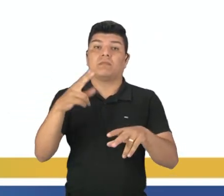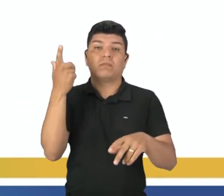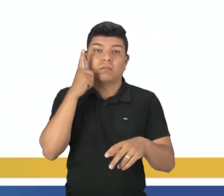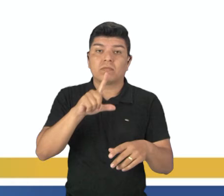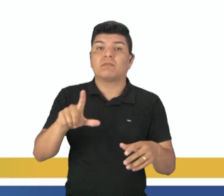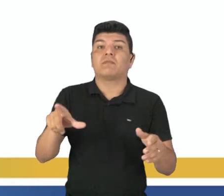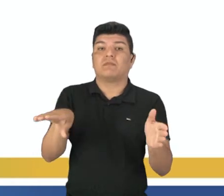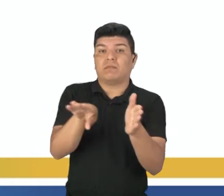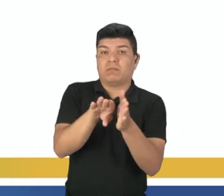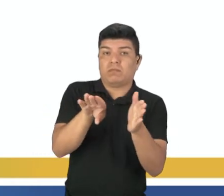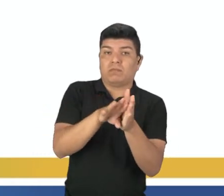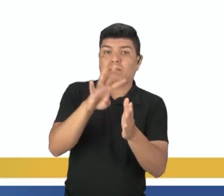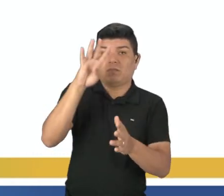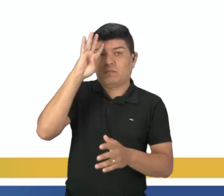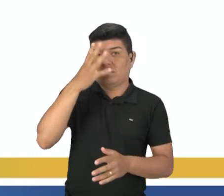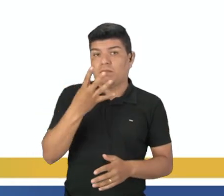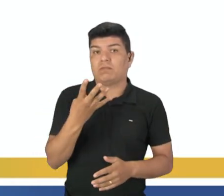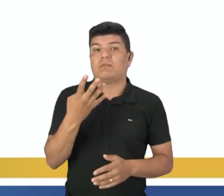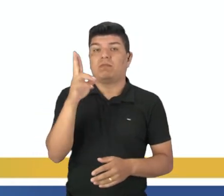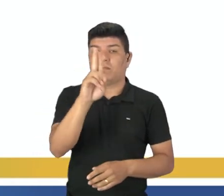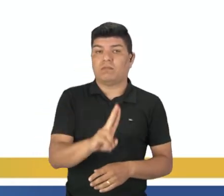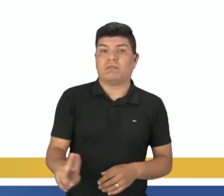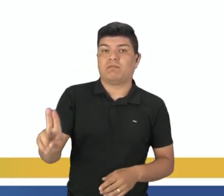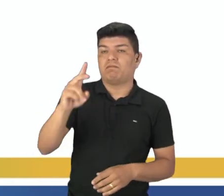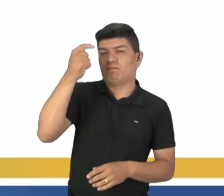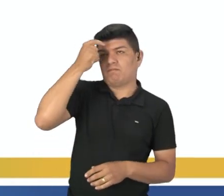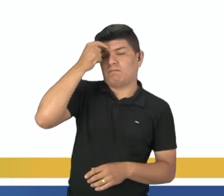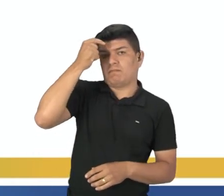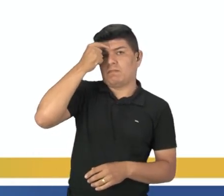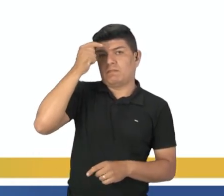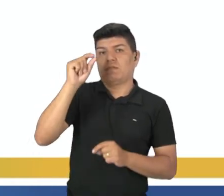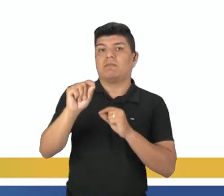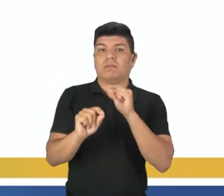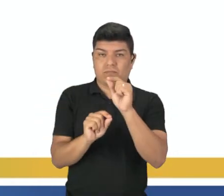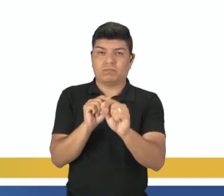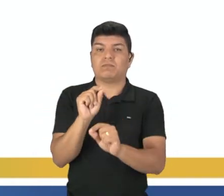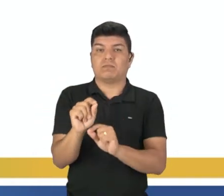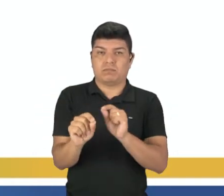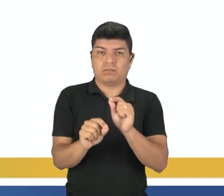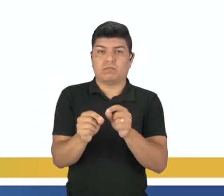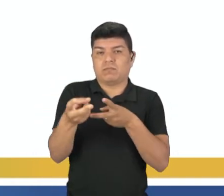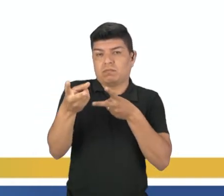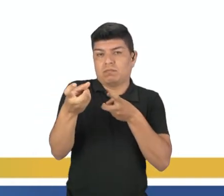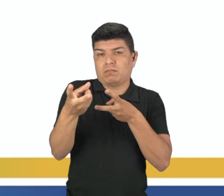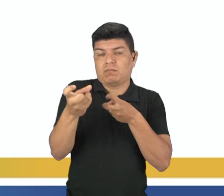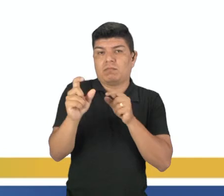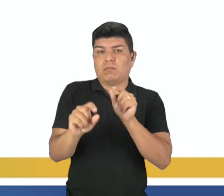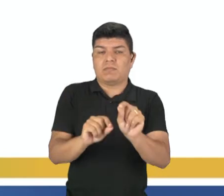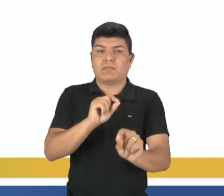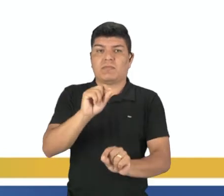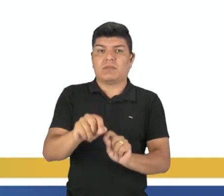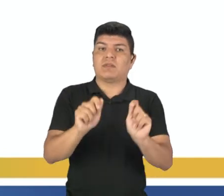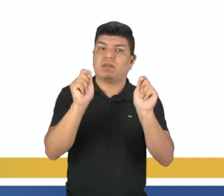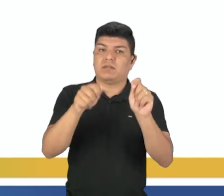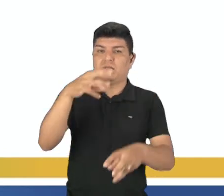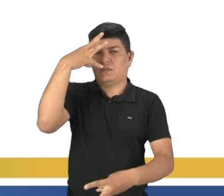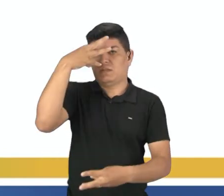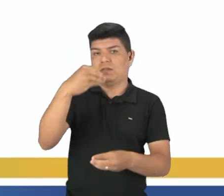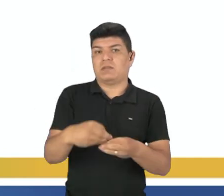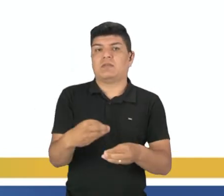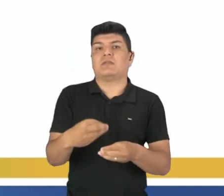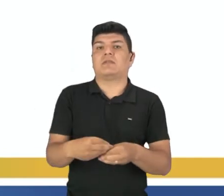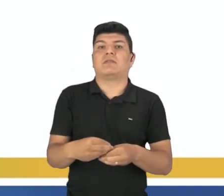chegar nesse resultado usando seu raciocínio lógico aritmético aí, né, e observando o que você já sabe